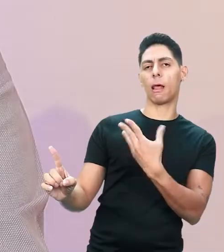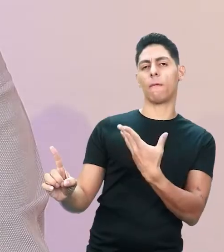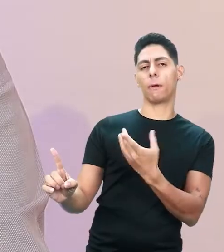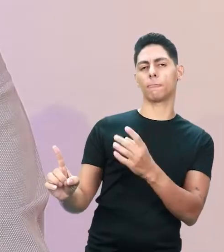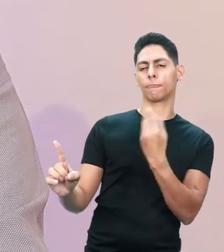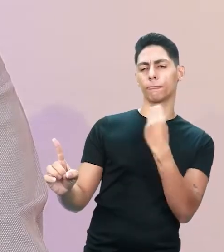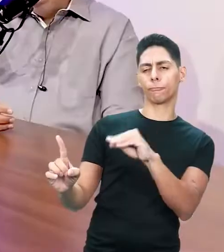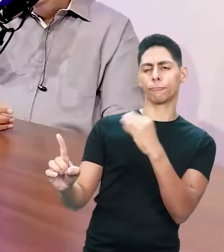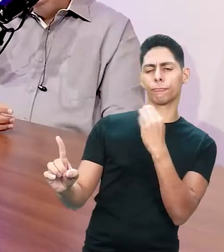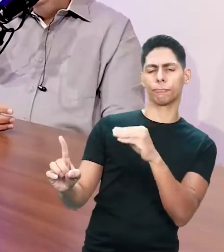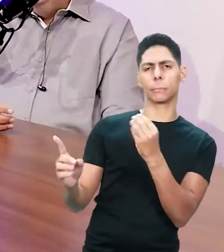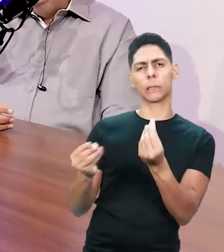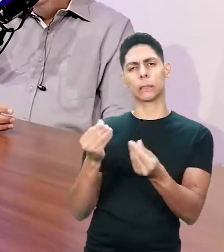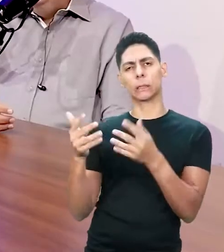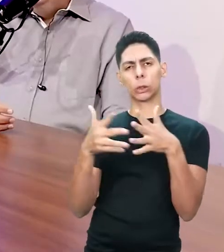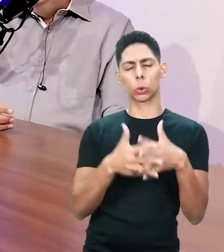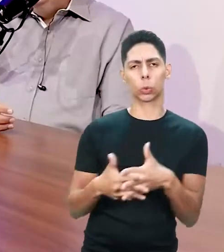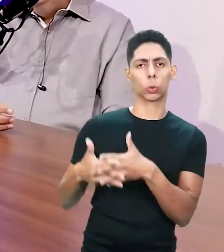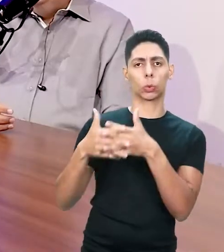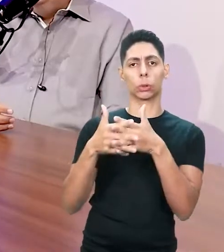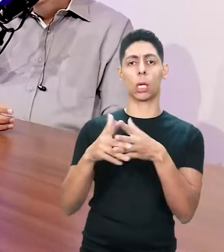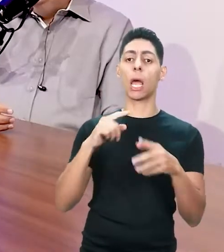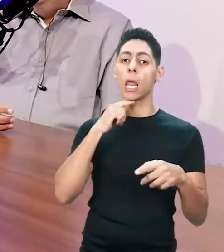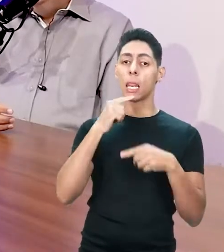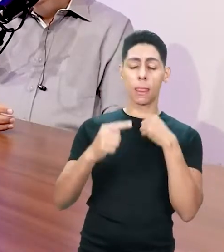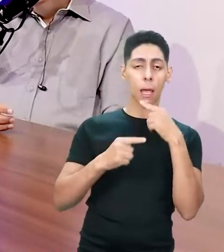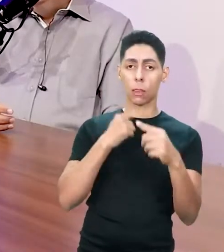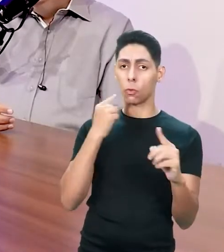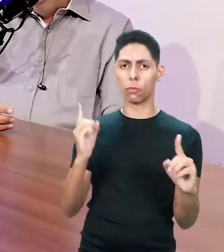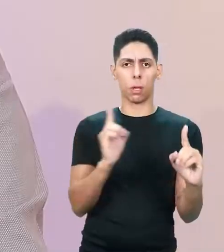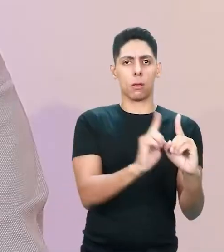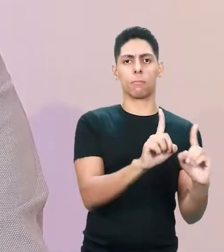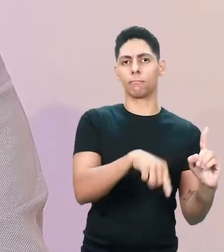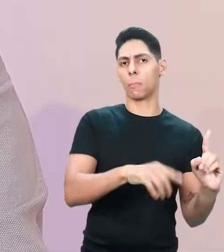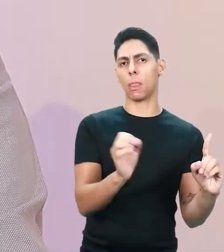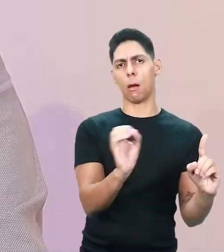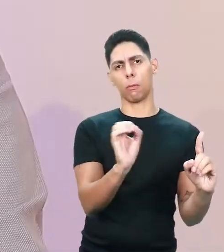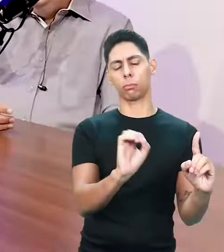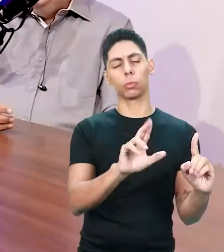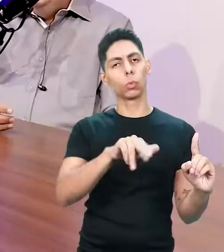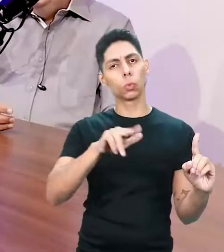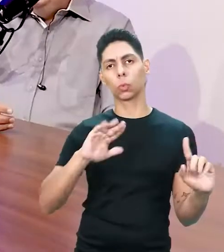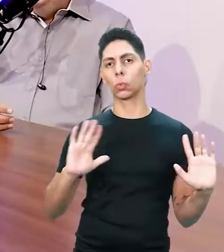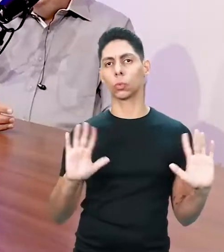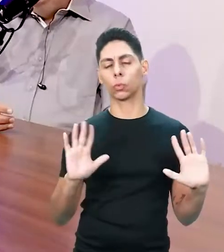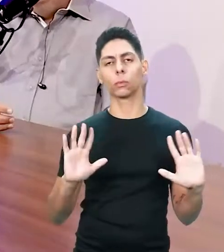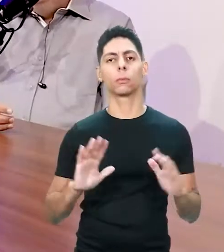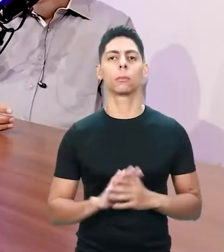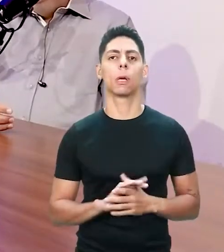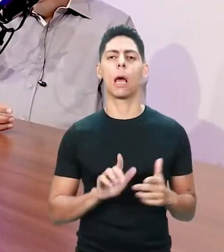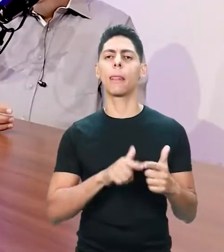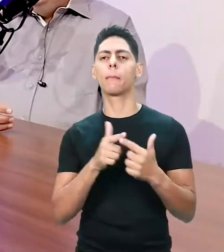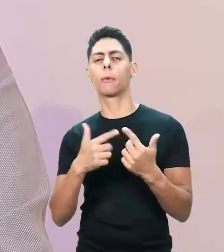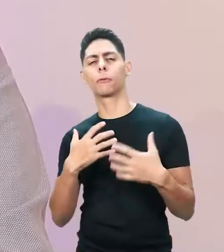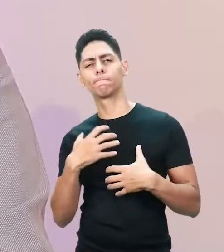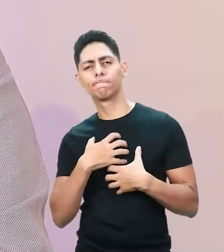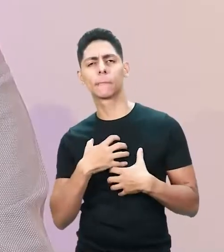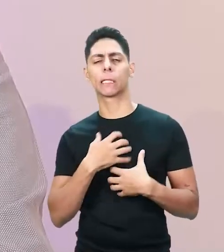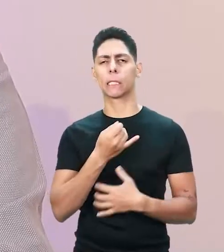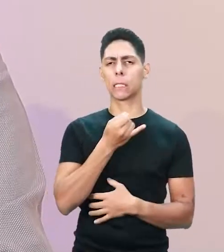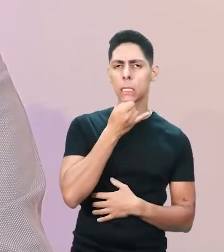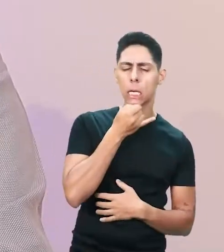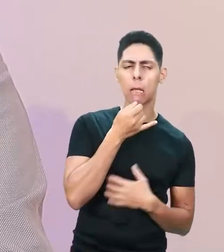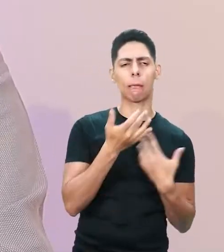bola. E, na dúvida, eu não investia. Sim, sim. Depois ficava chateado, por dentro